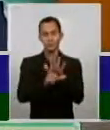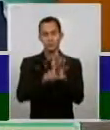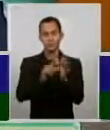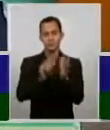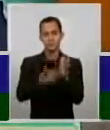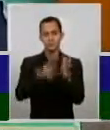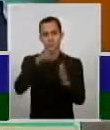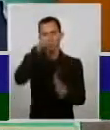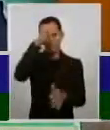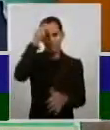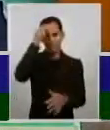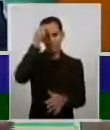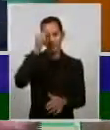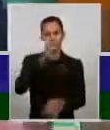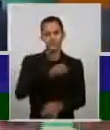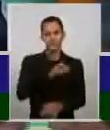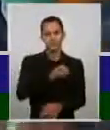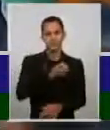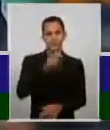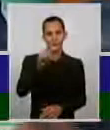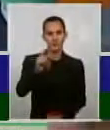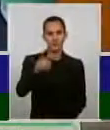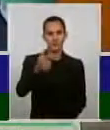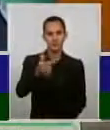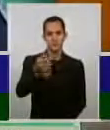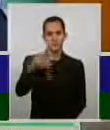ordinária de autoria do prefeito municipal, número